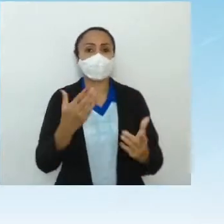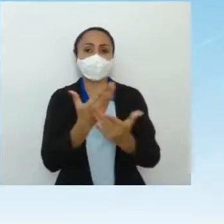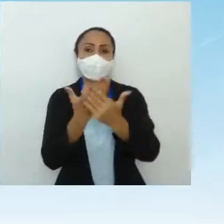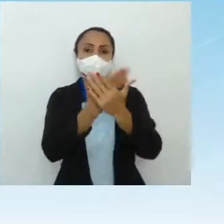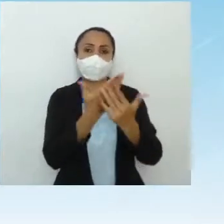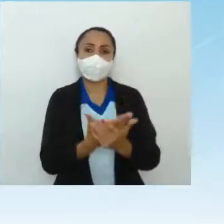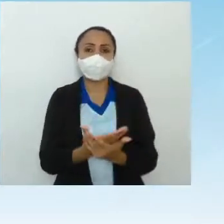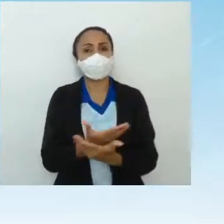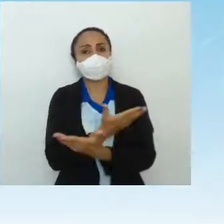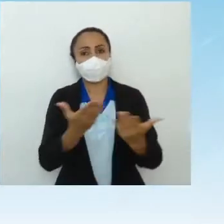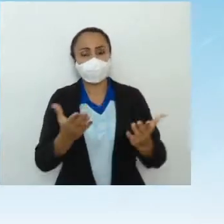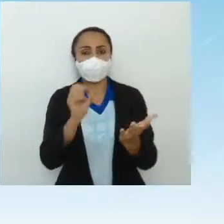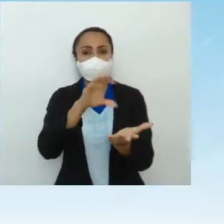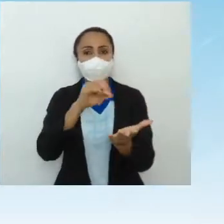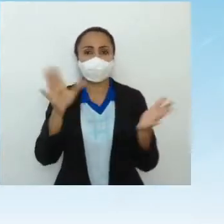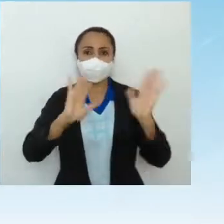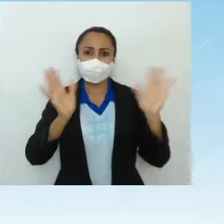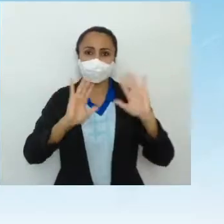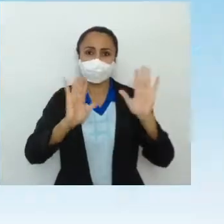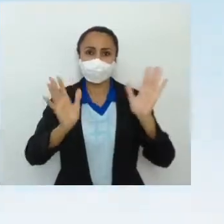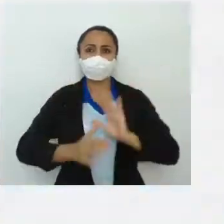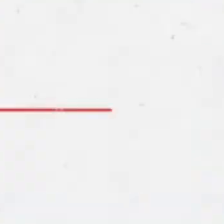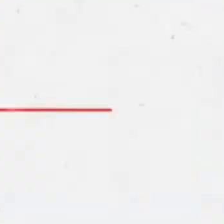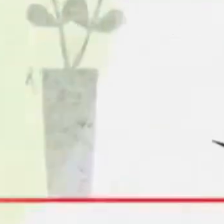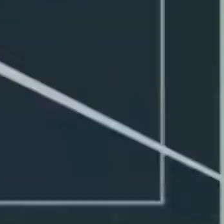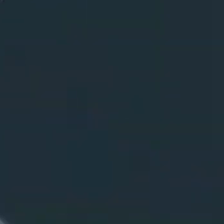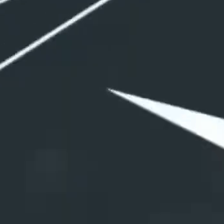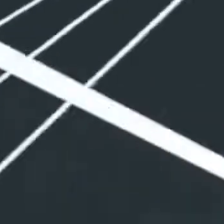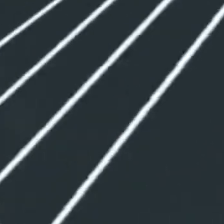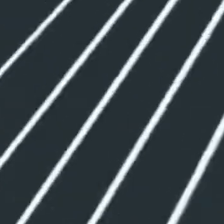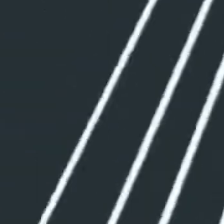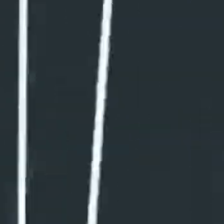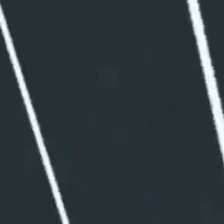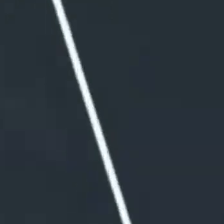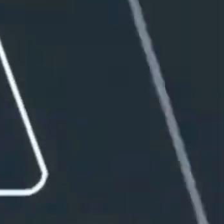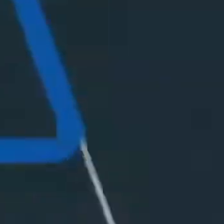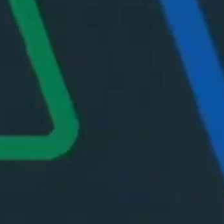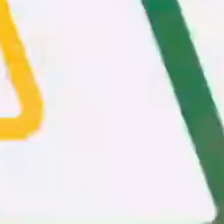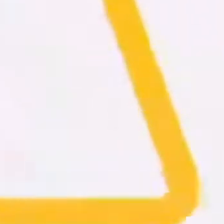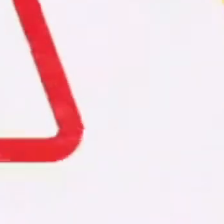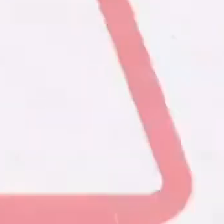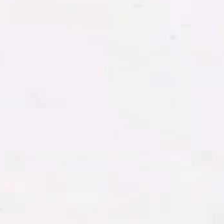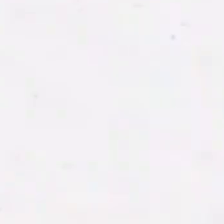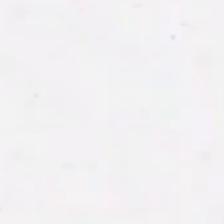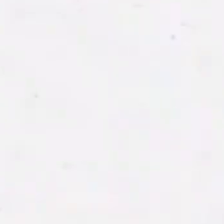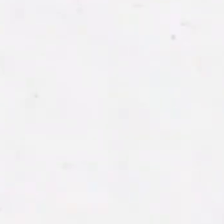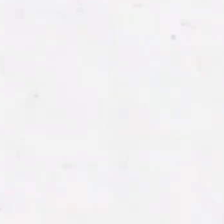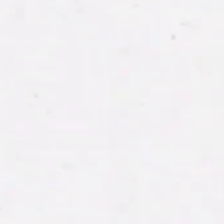próxima aula do Educa PE.